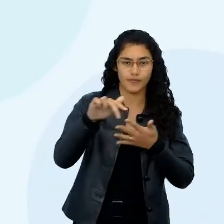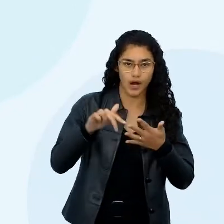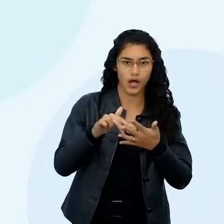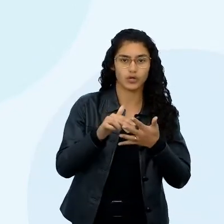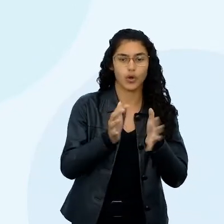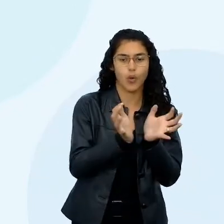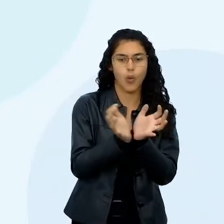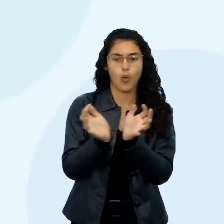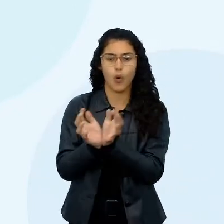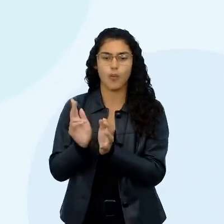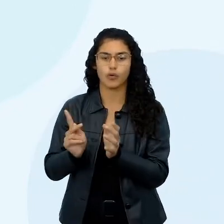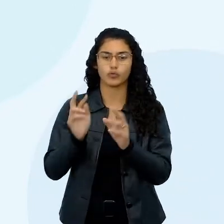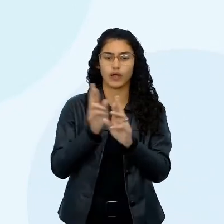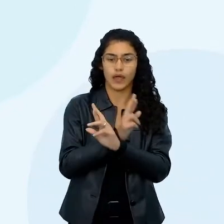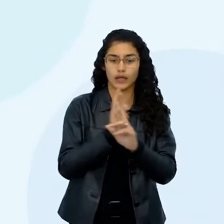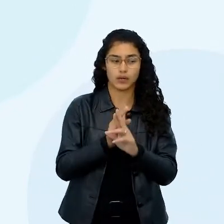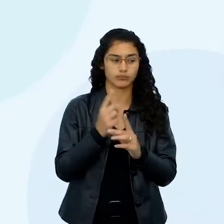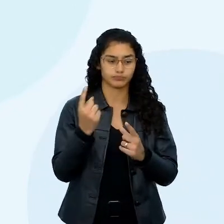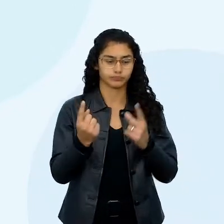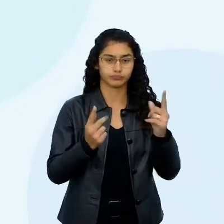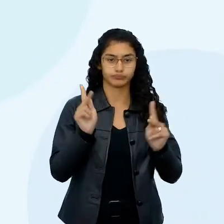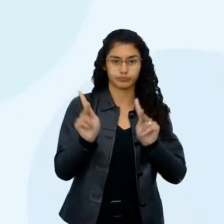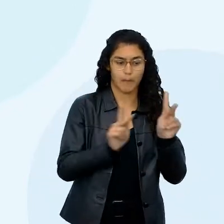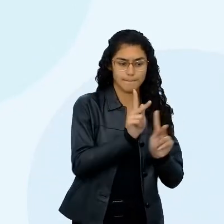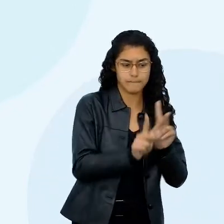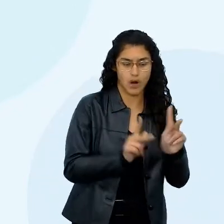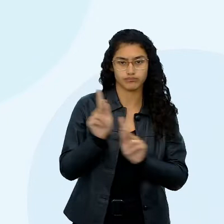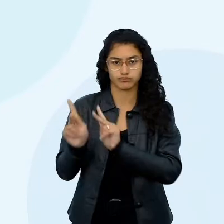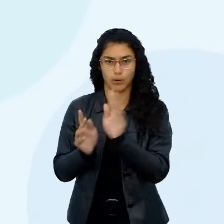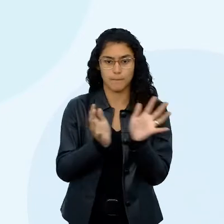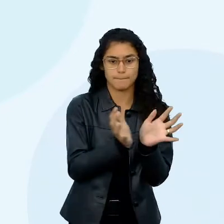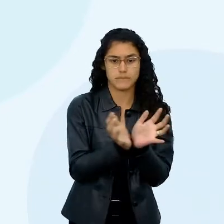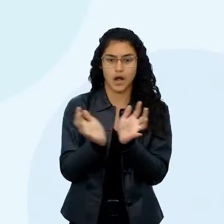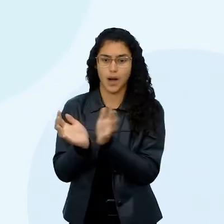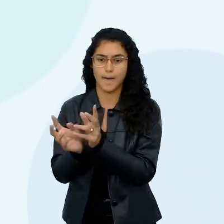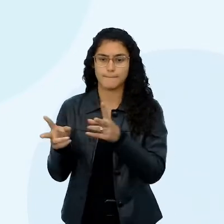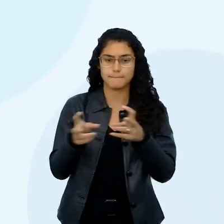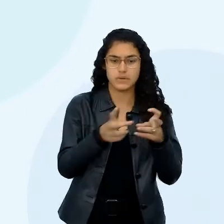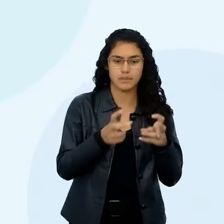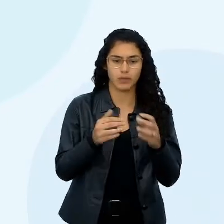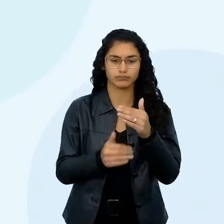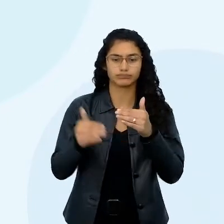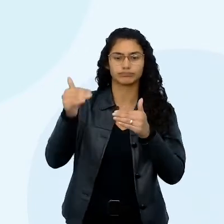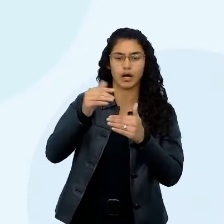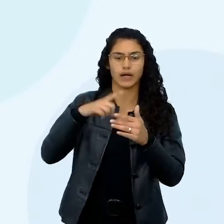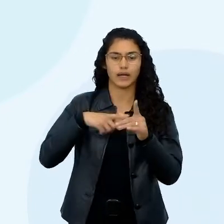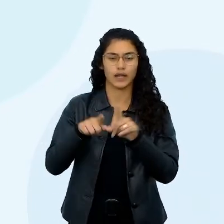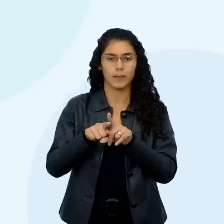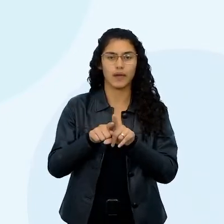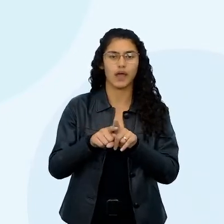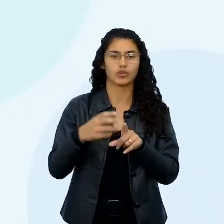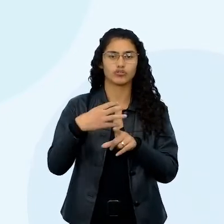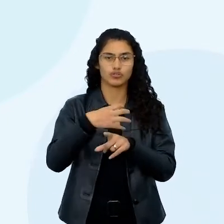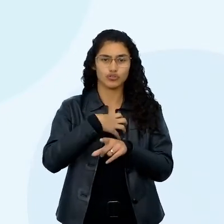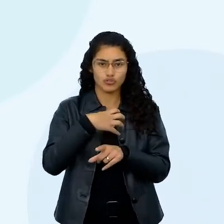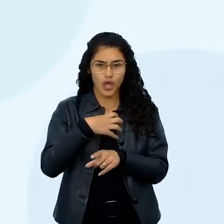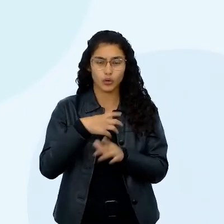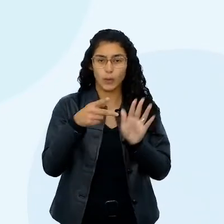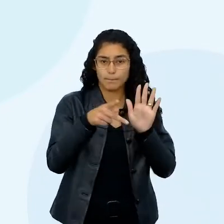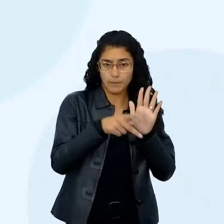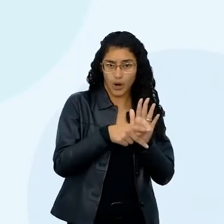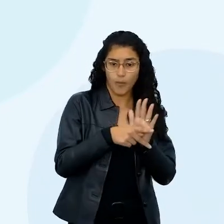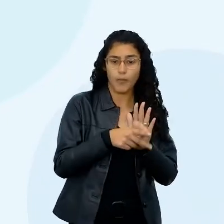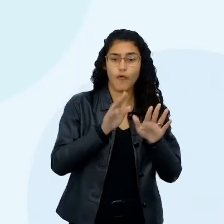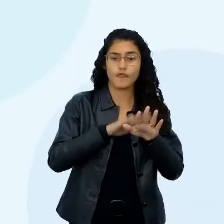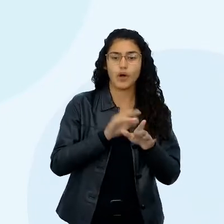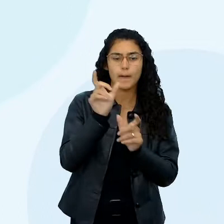grupos mantêm em relação uns aos outros, com poucas evidências, a partir de rumores e por meio de estereótipos. Isso